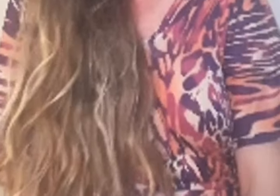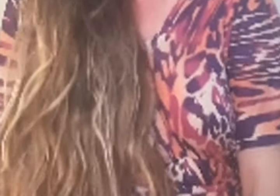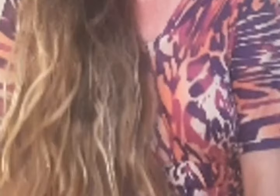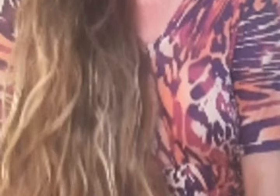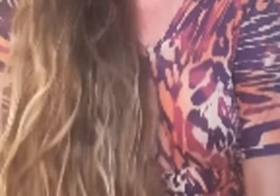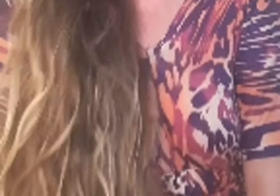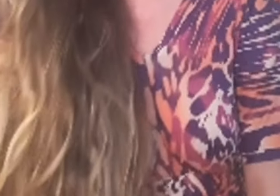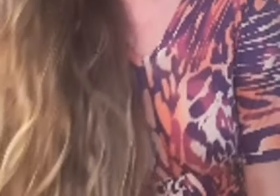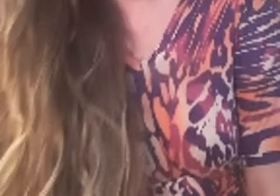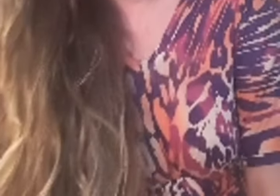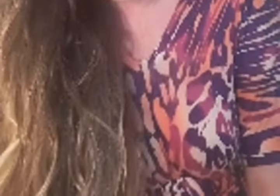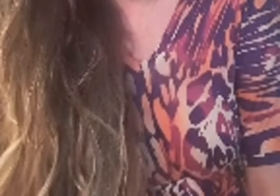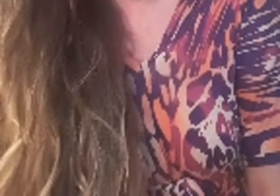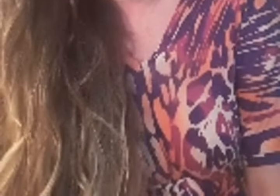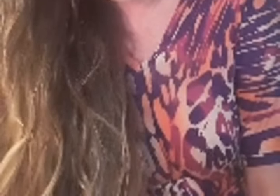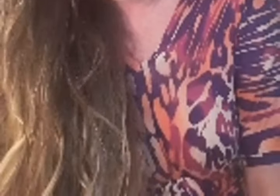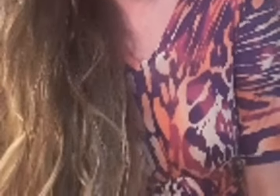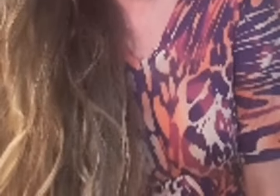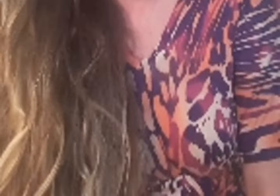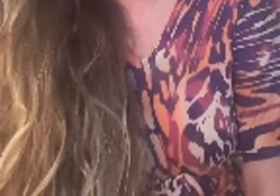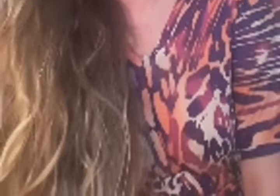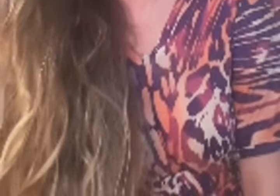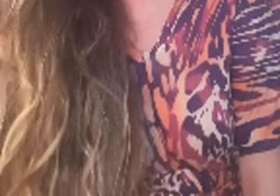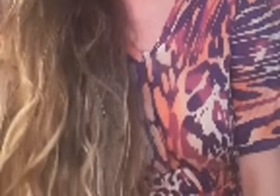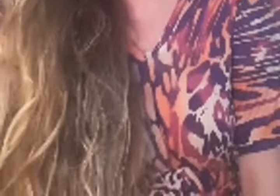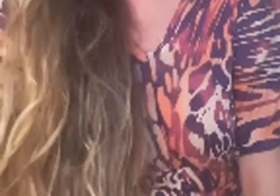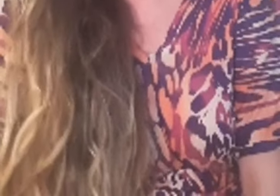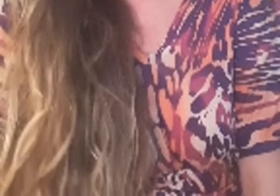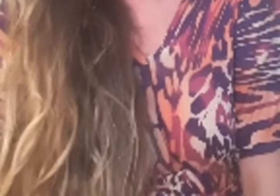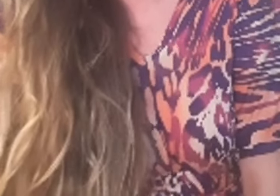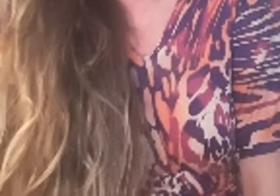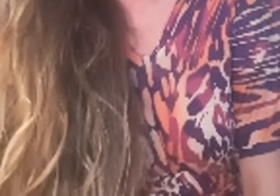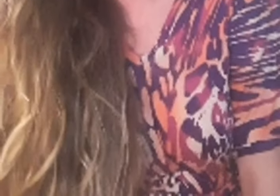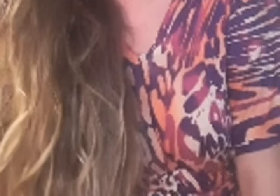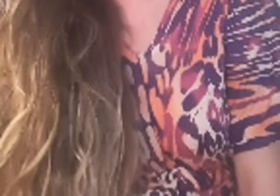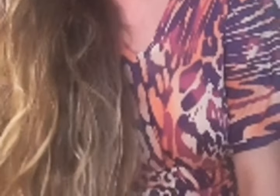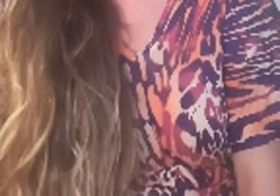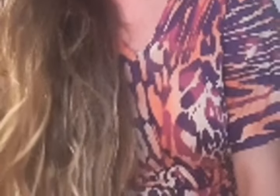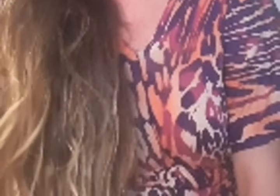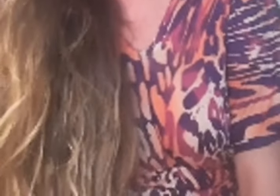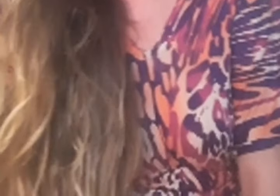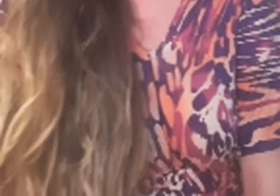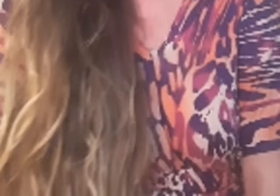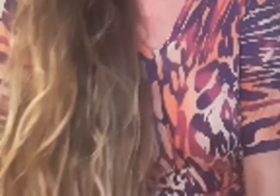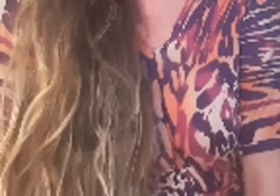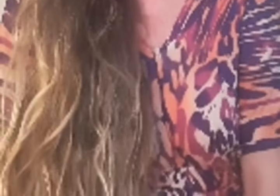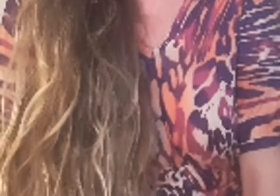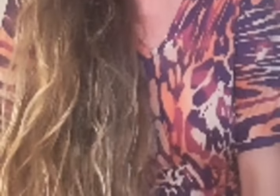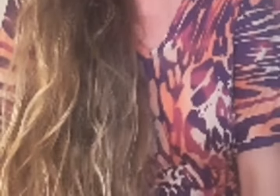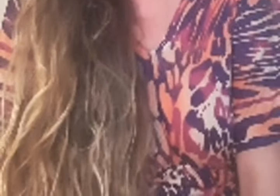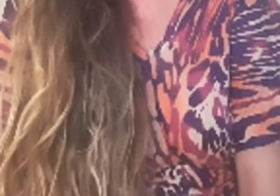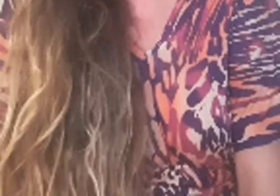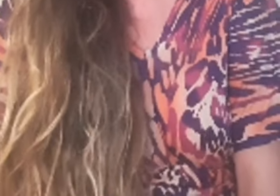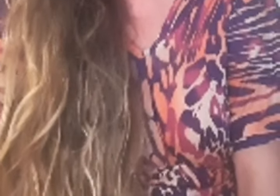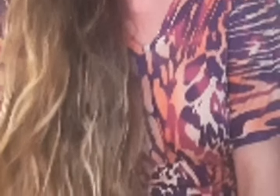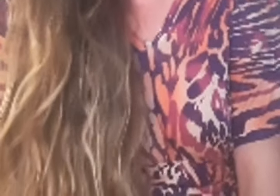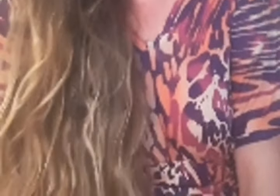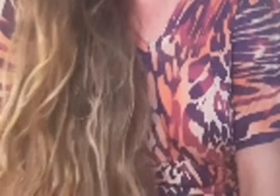chegando aqui. Muito bem-vindo aqui a Jenny, o Núcleo Pucca,